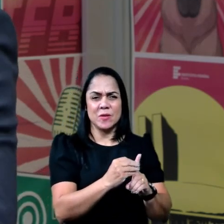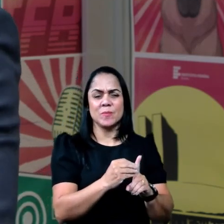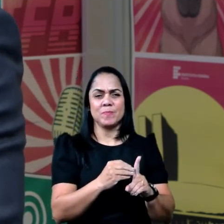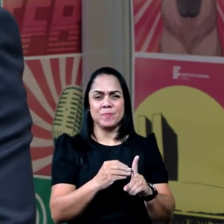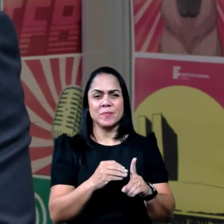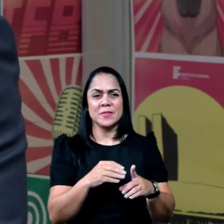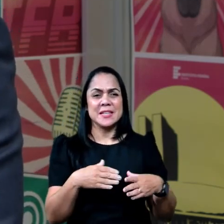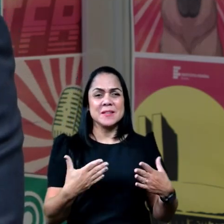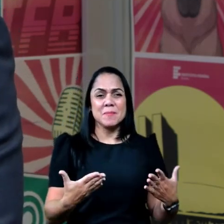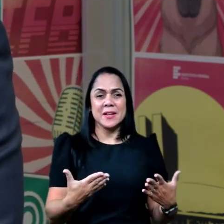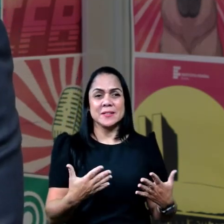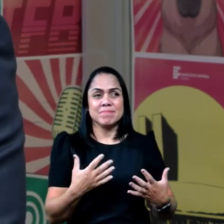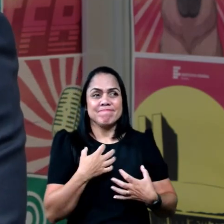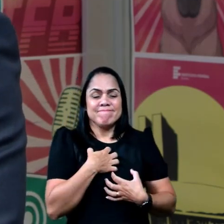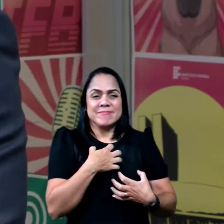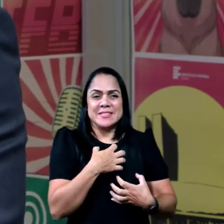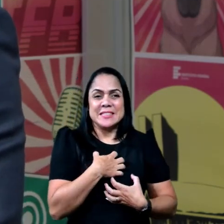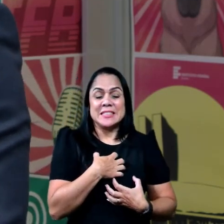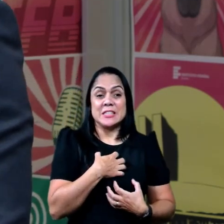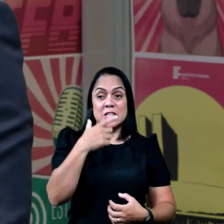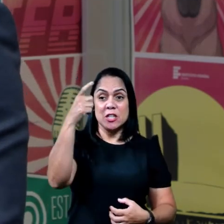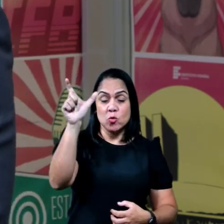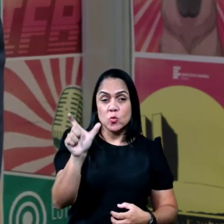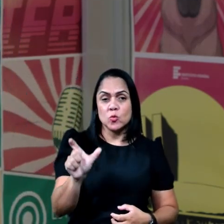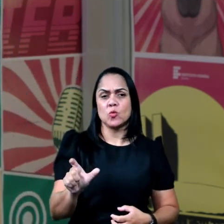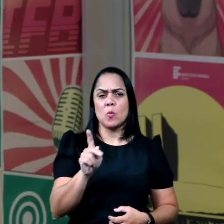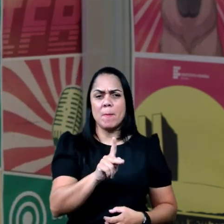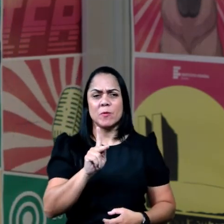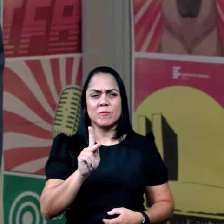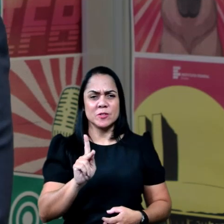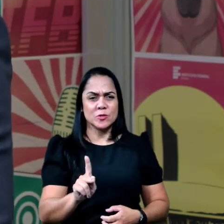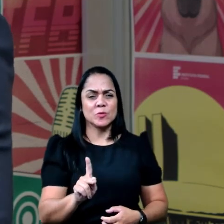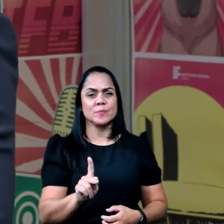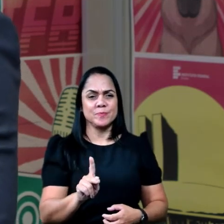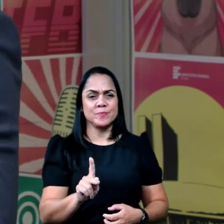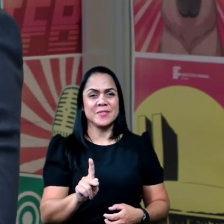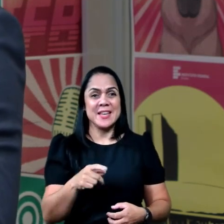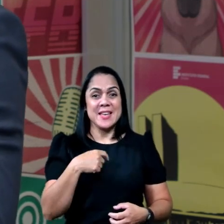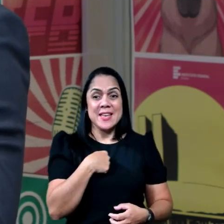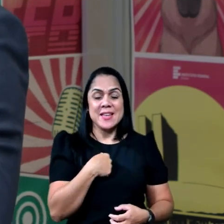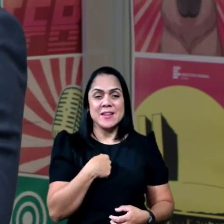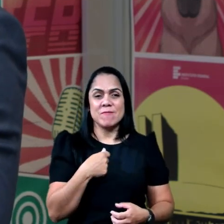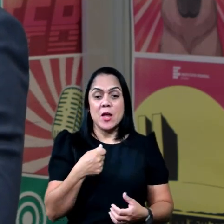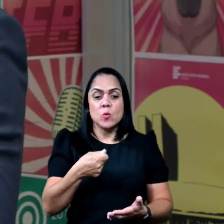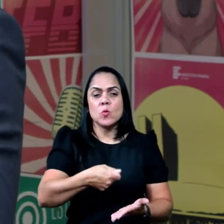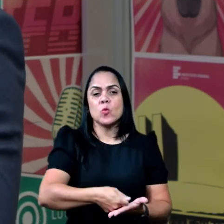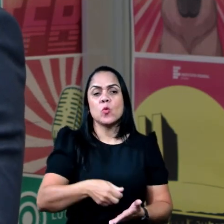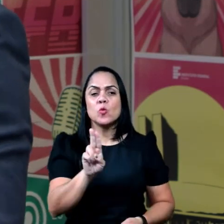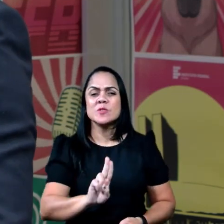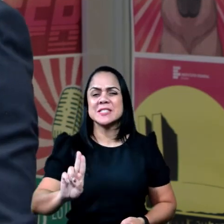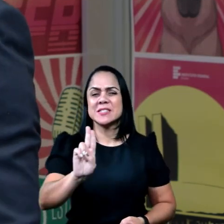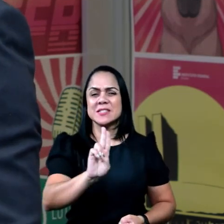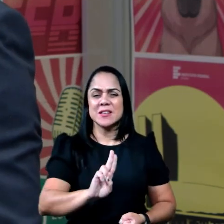para satisfação própria. Então, isso é o que a gente chama de valimento do cargo. Ele vai se valer da sua